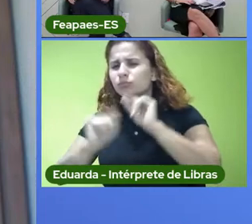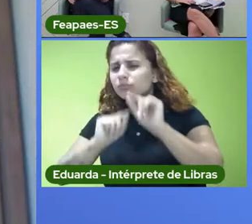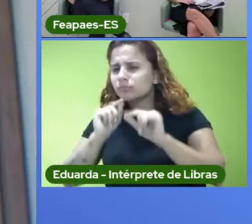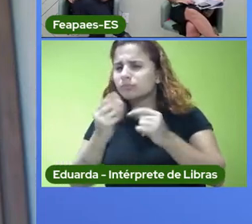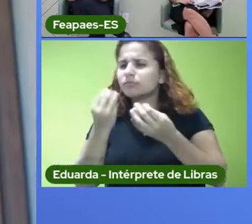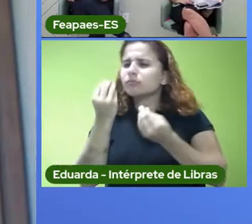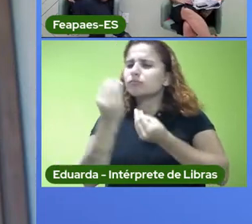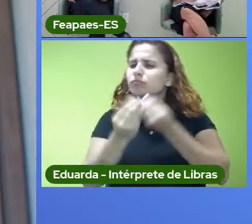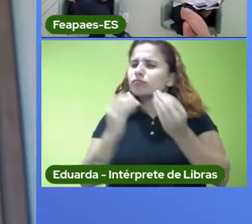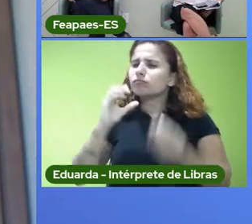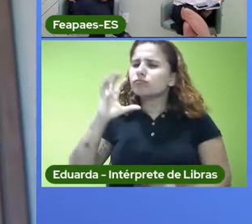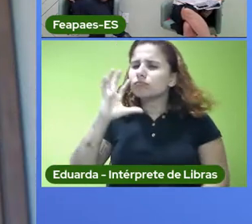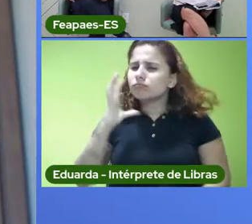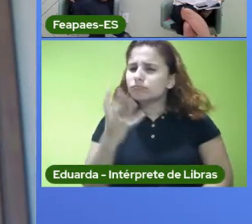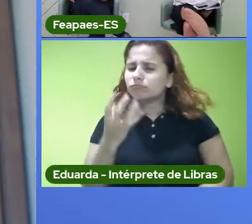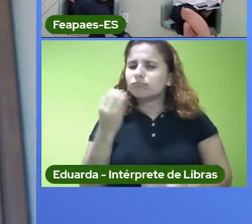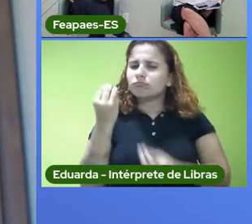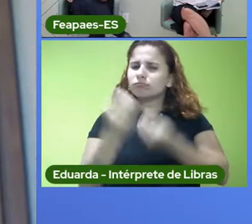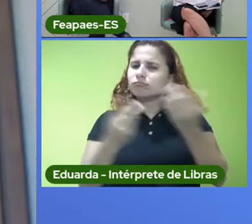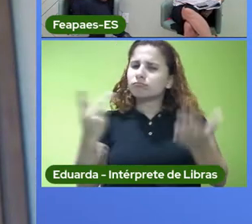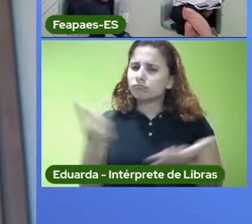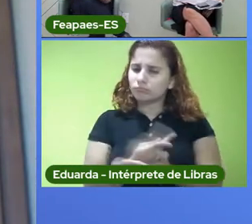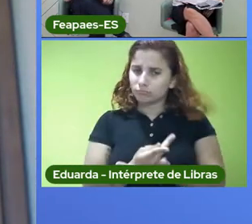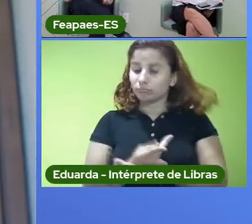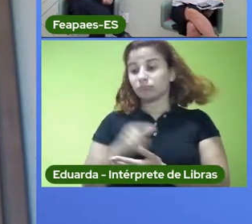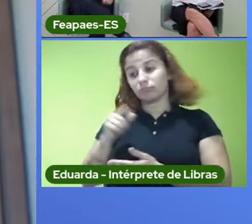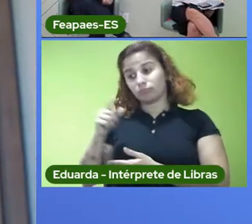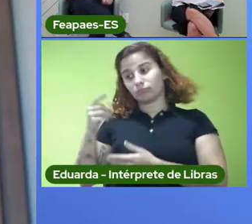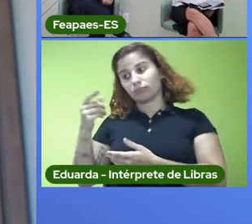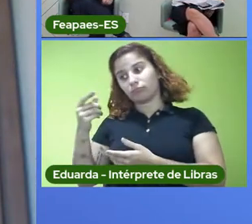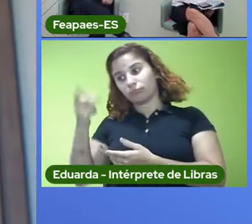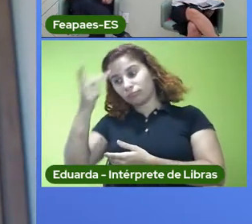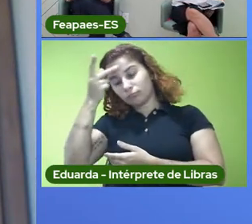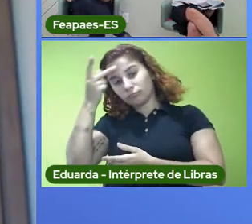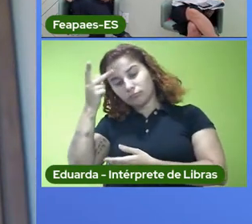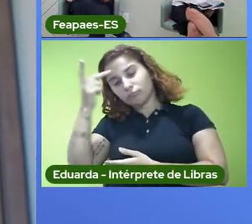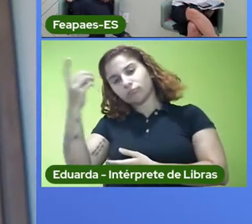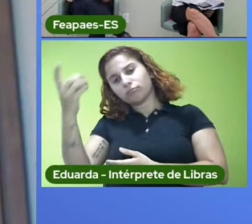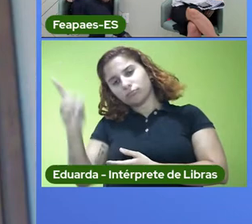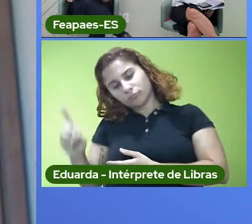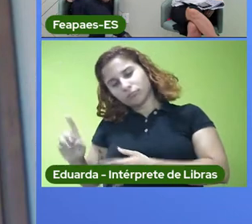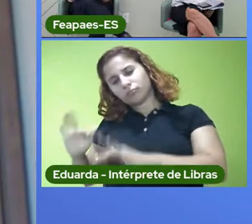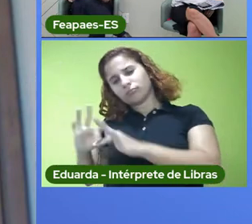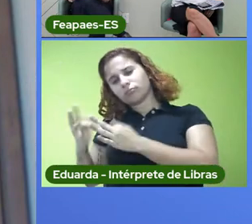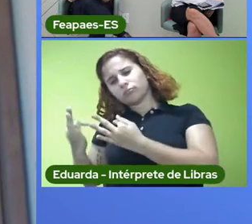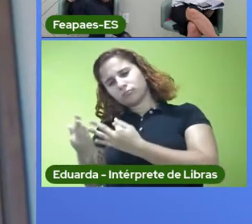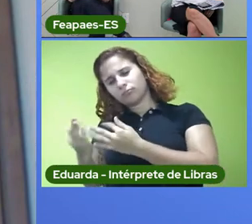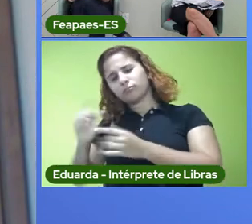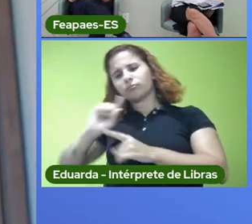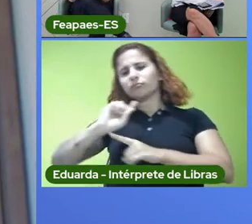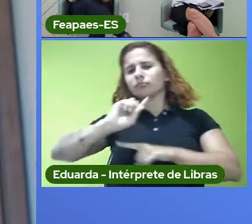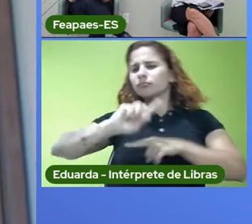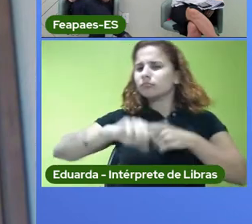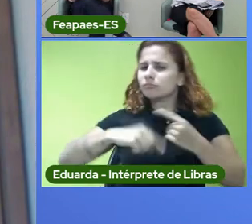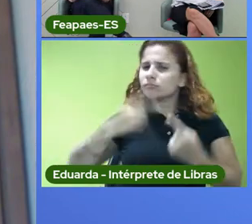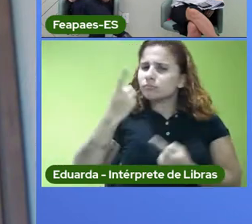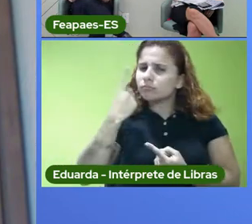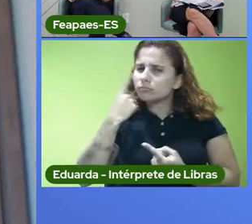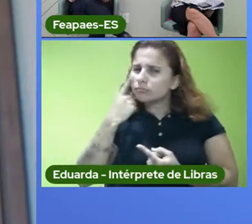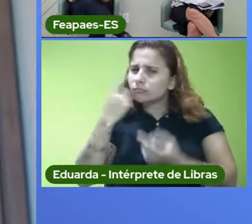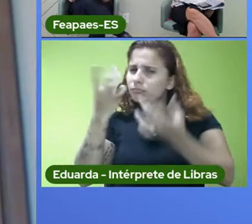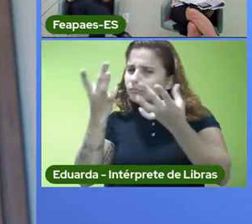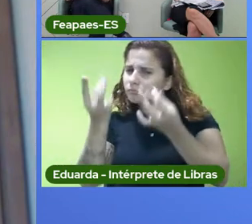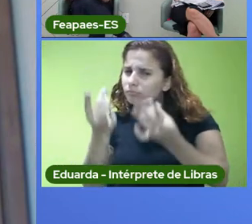as pessoas com deficiência e para suas famílias, e depois um trabalho de averiguar, sabe, se as pessoas aqui poderiam ter